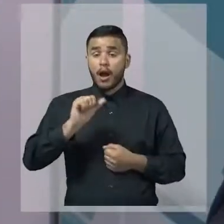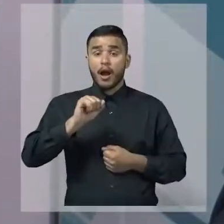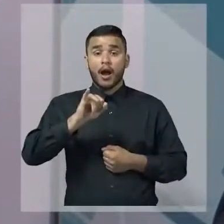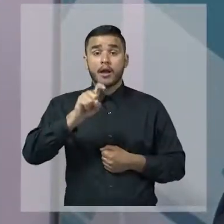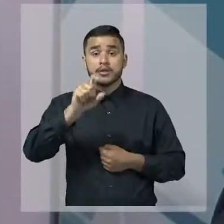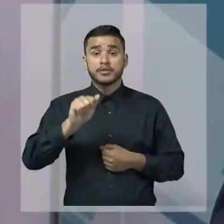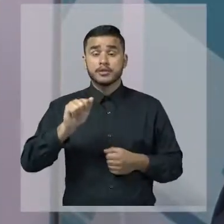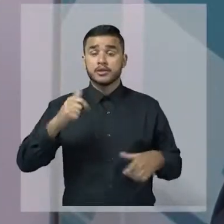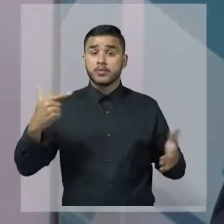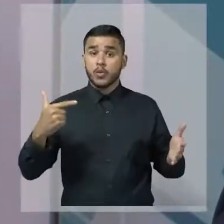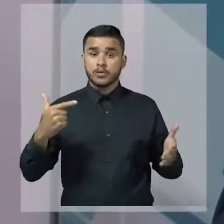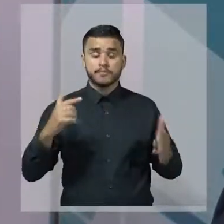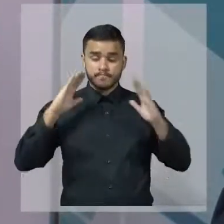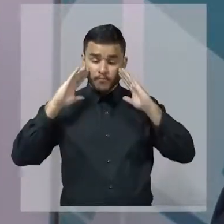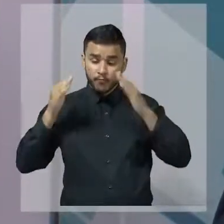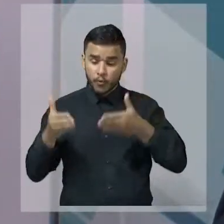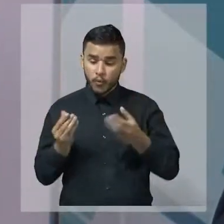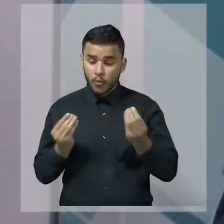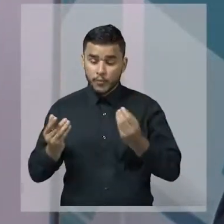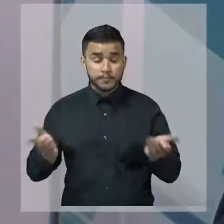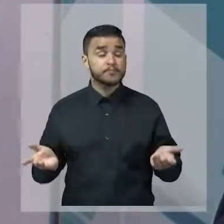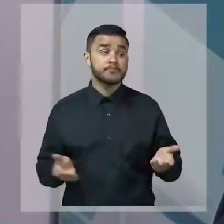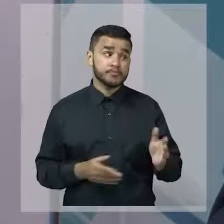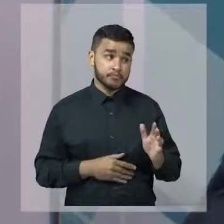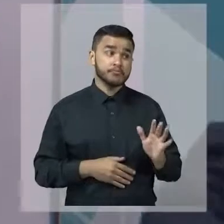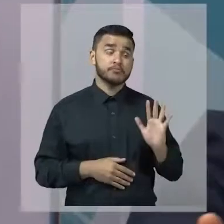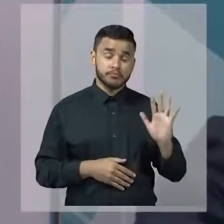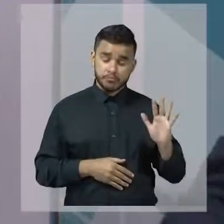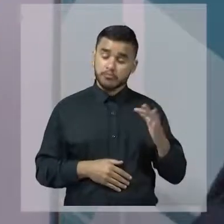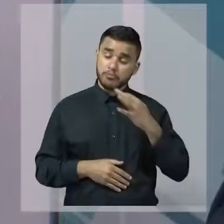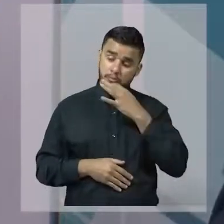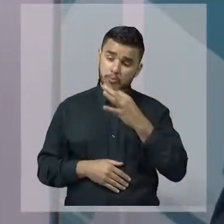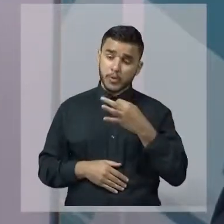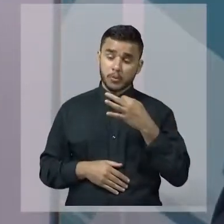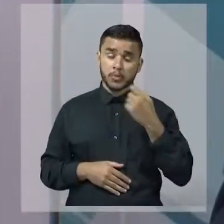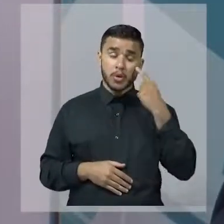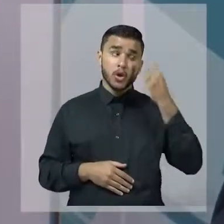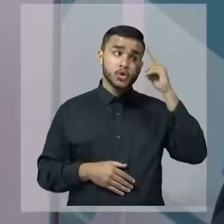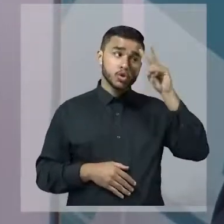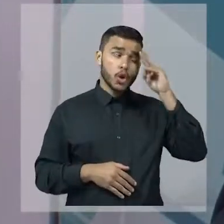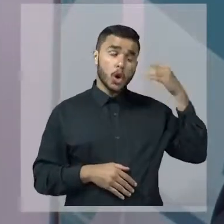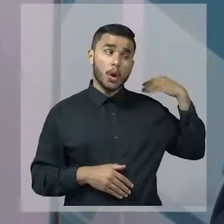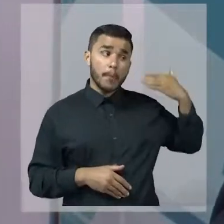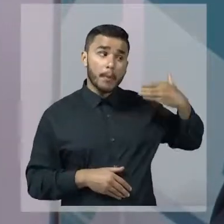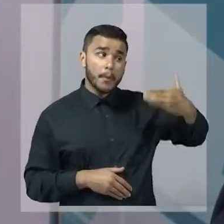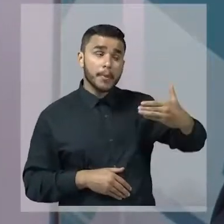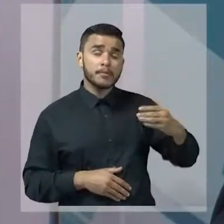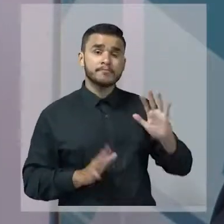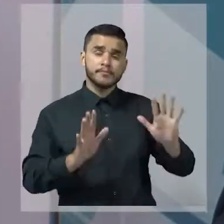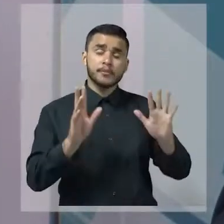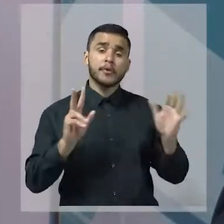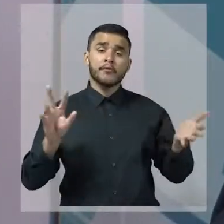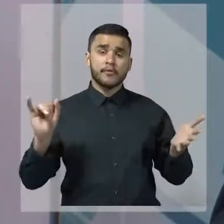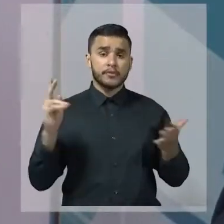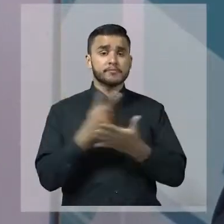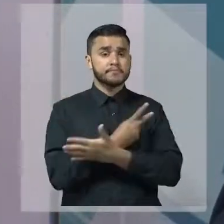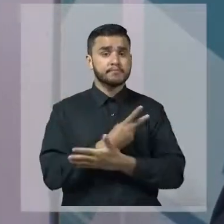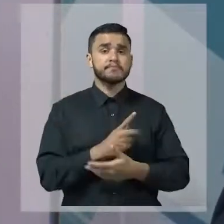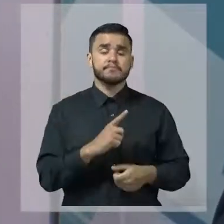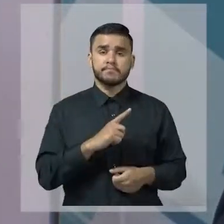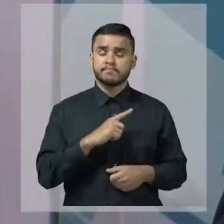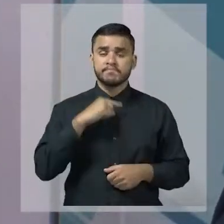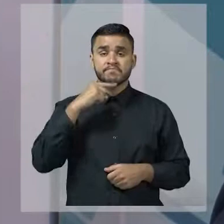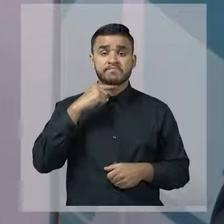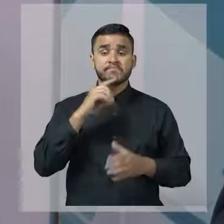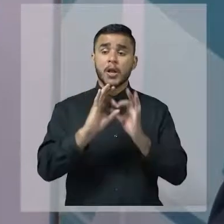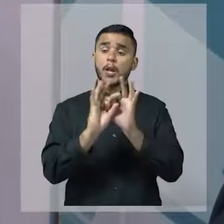a atuação. Mas o que fica, sob o ponto de vista de análise histórica, é essa vontade realmente de não